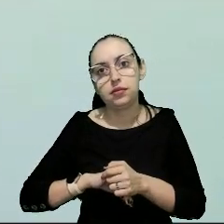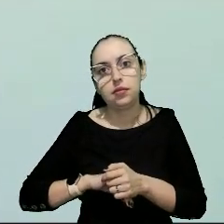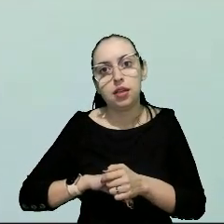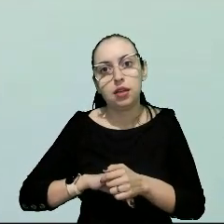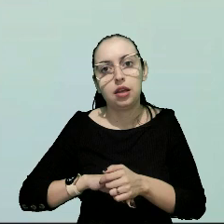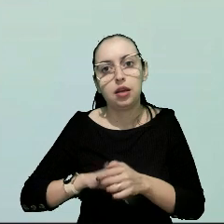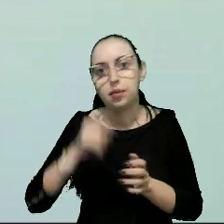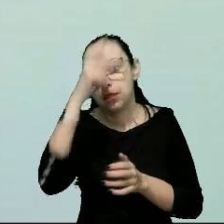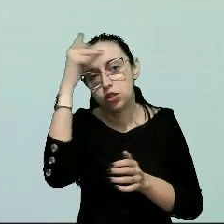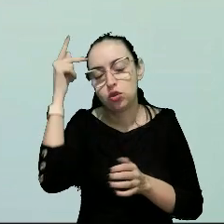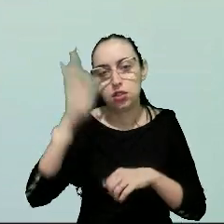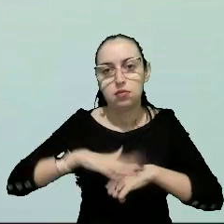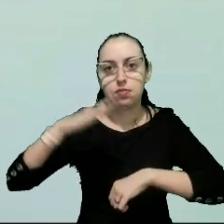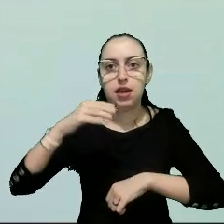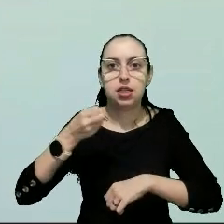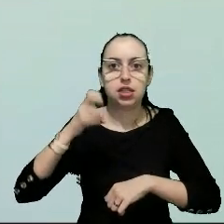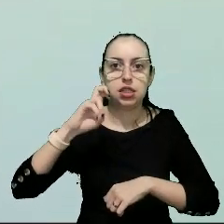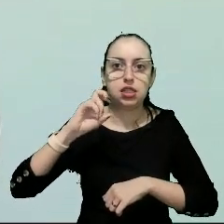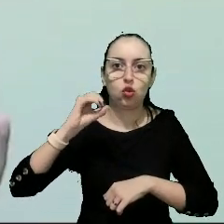50 anos.